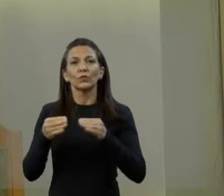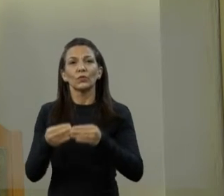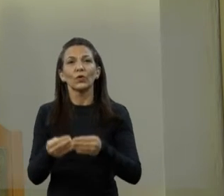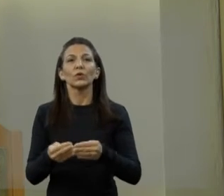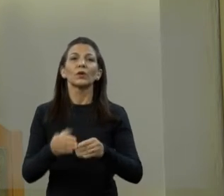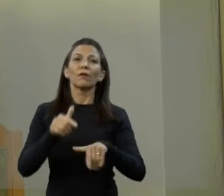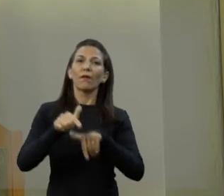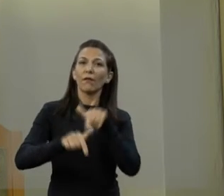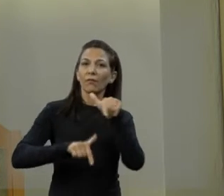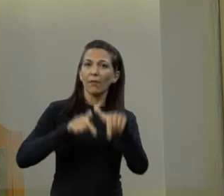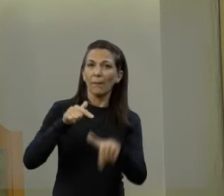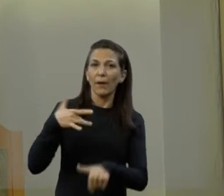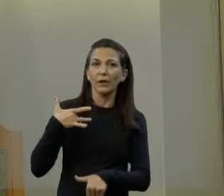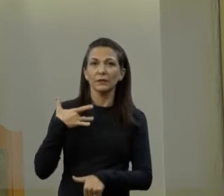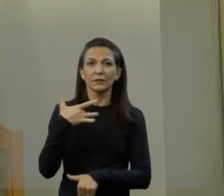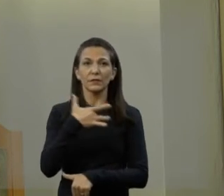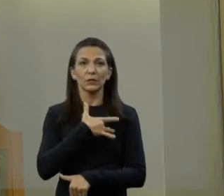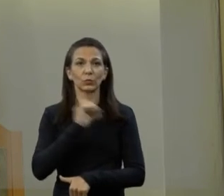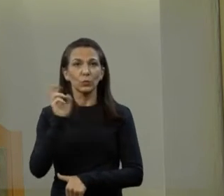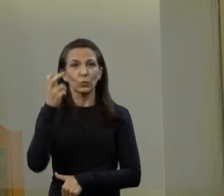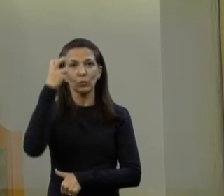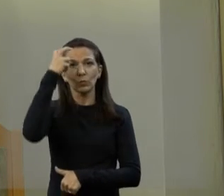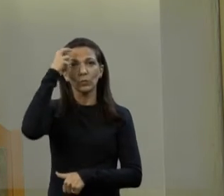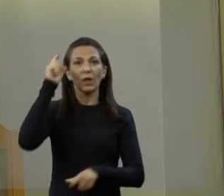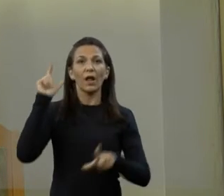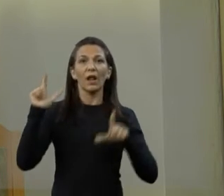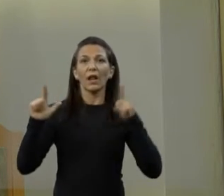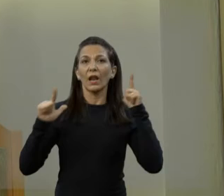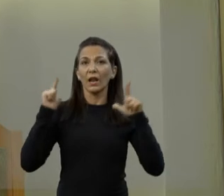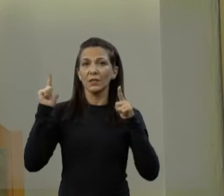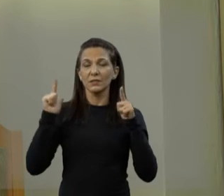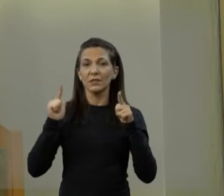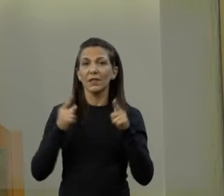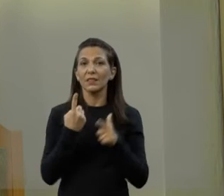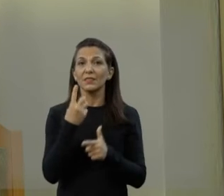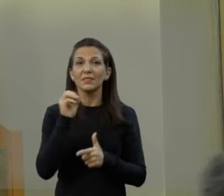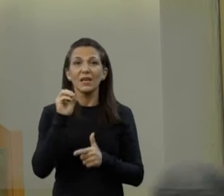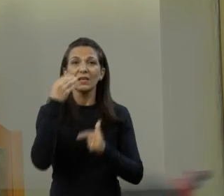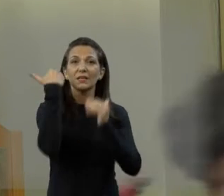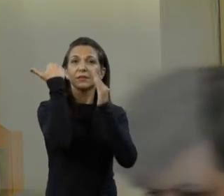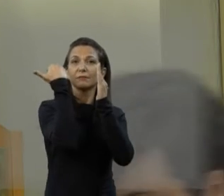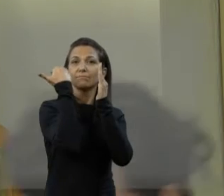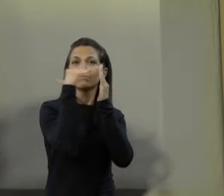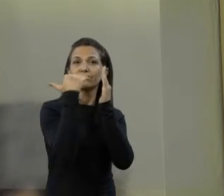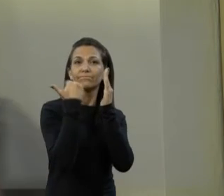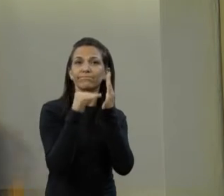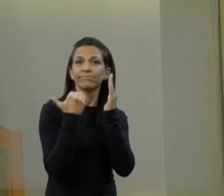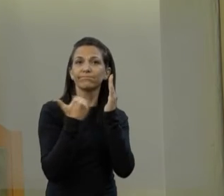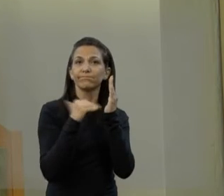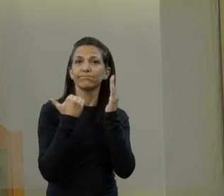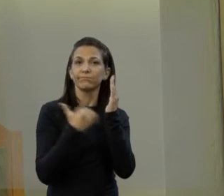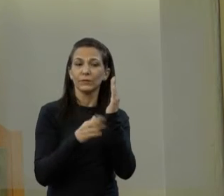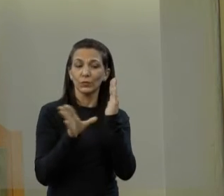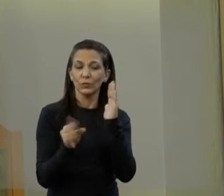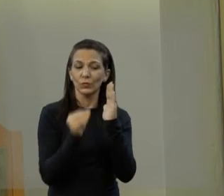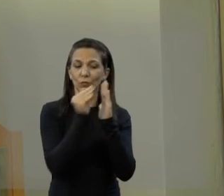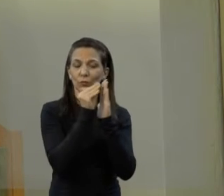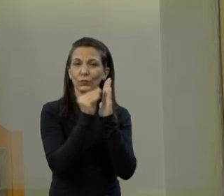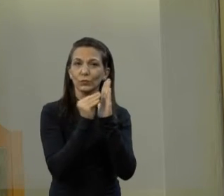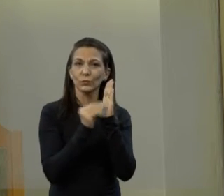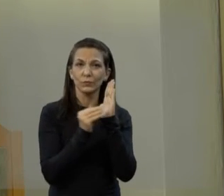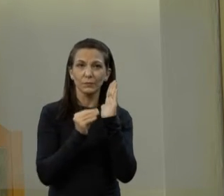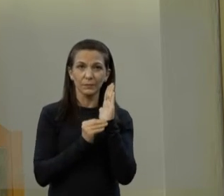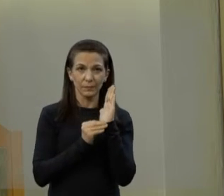da empregabilidade da Saúde da cultura do Lazer são dez eixos norteadores desse nesse plano